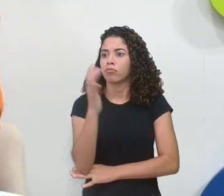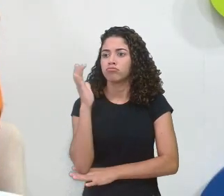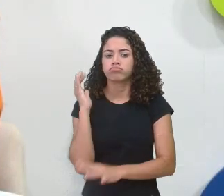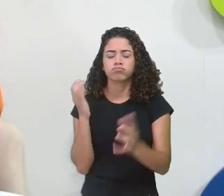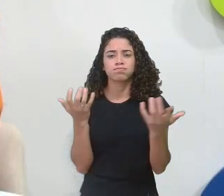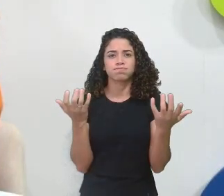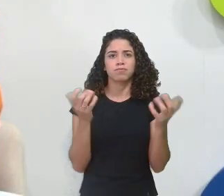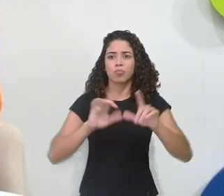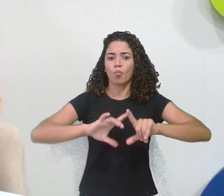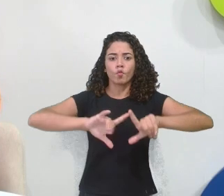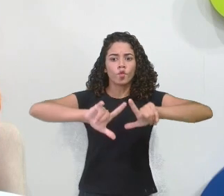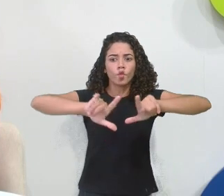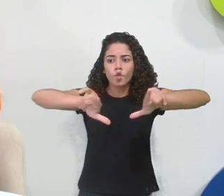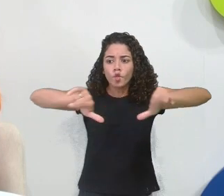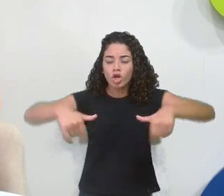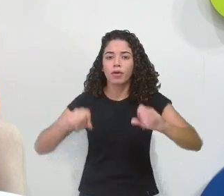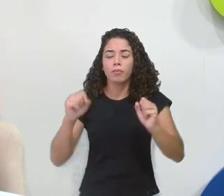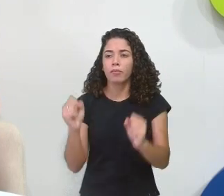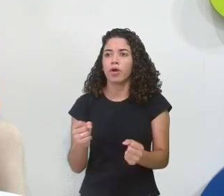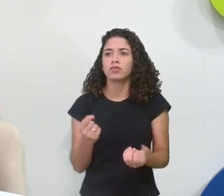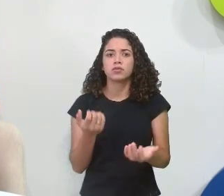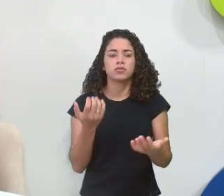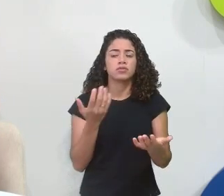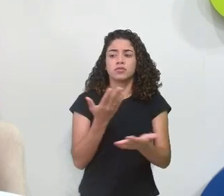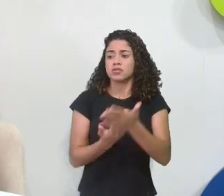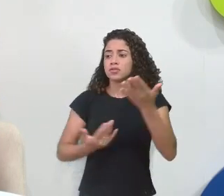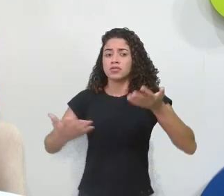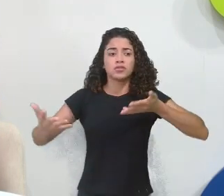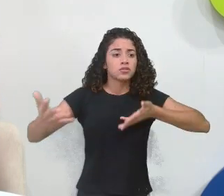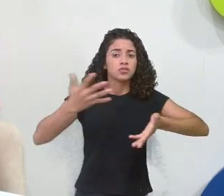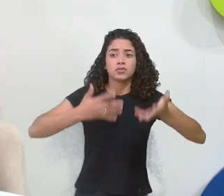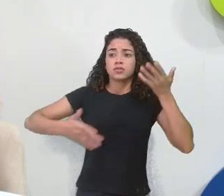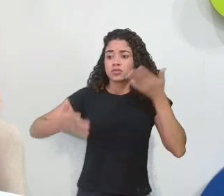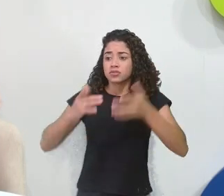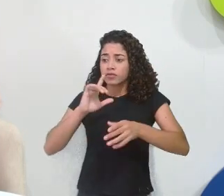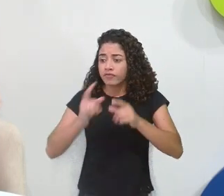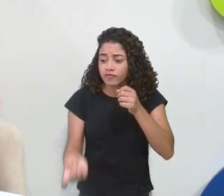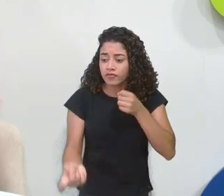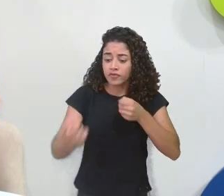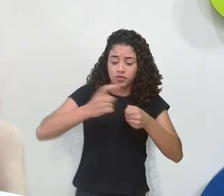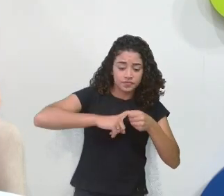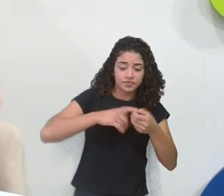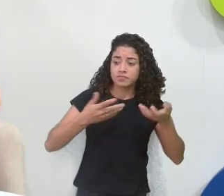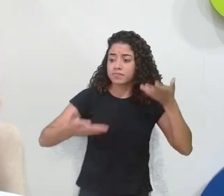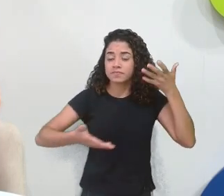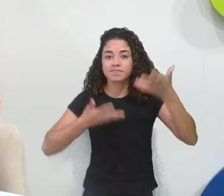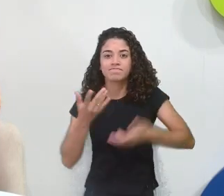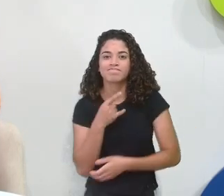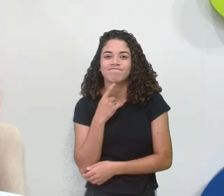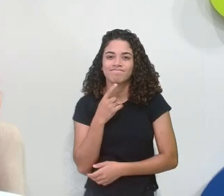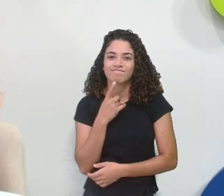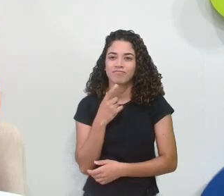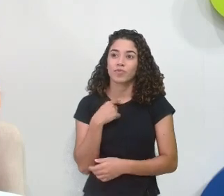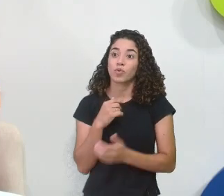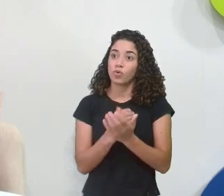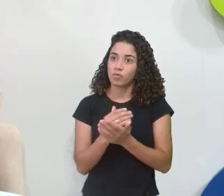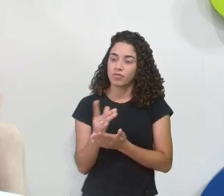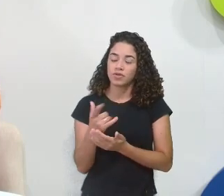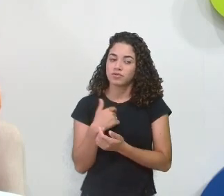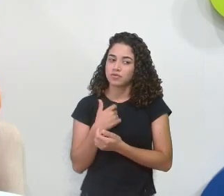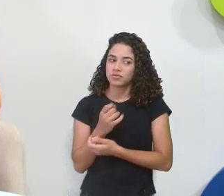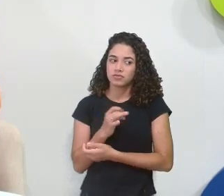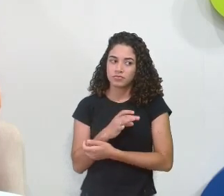professora Sandra? Isso. A pessoa pode se perder e depois não encontrar a saída de volta. Exatamente. Então, eu fiquei com um pouquinho de medo,